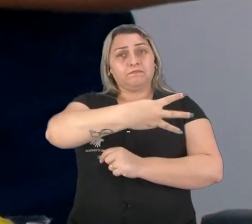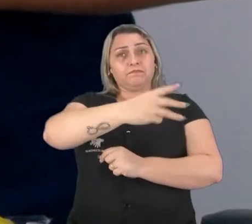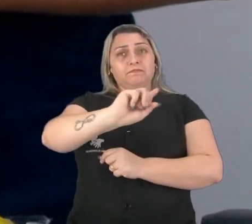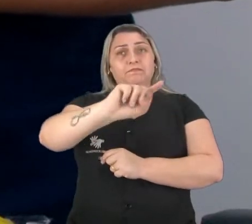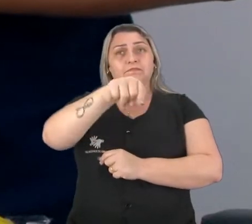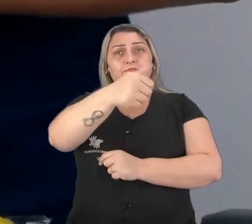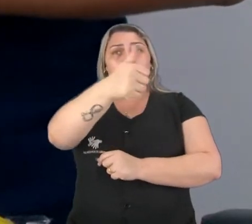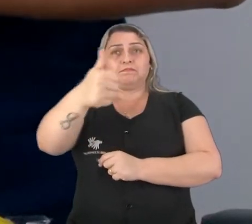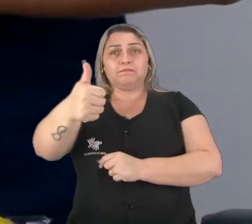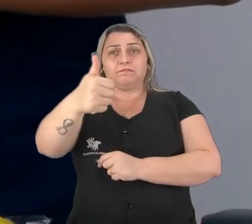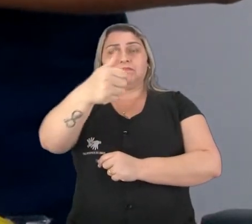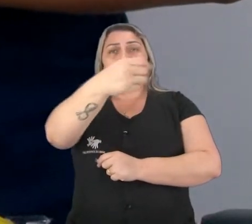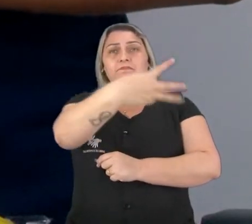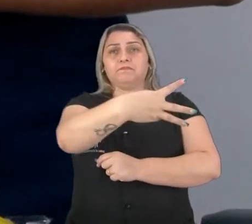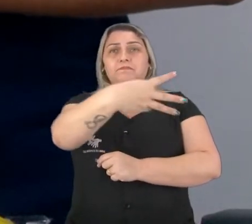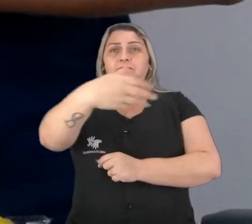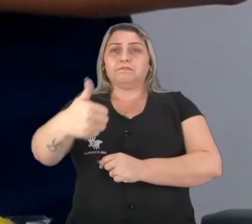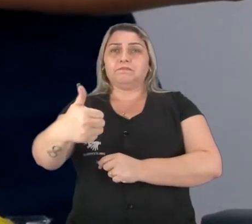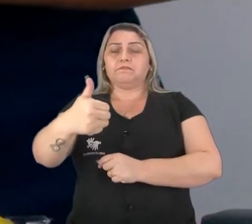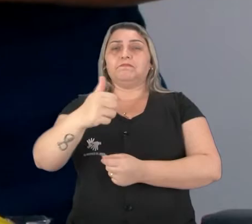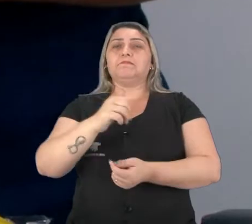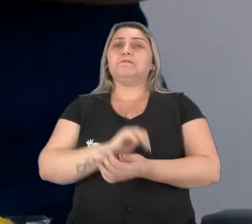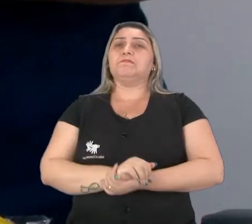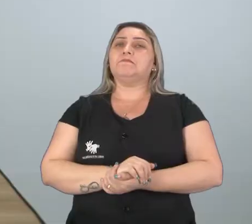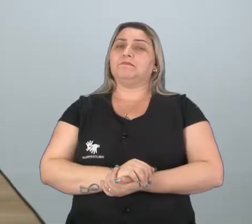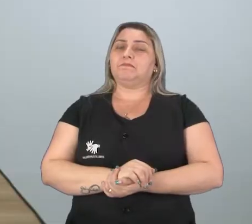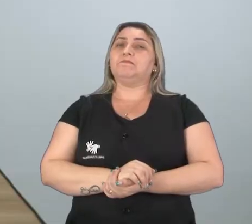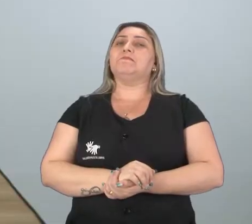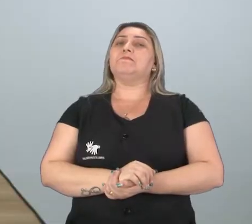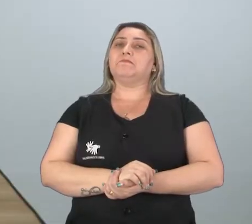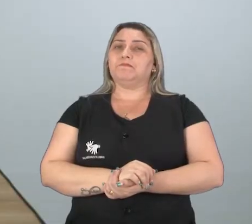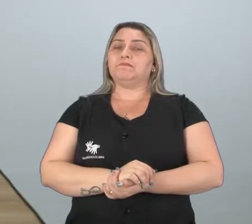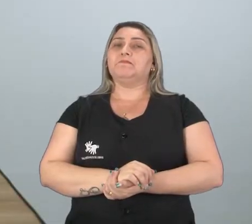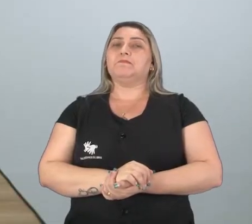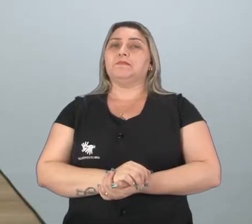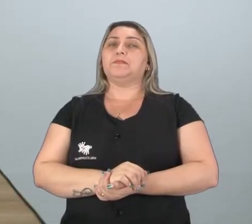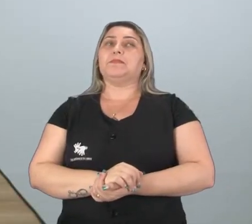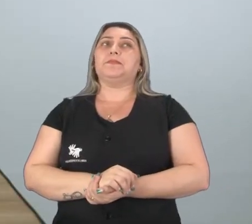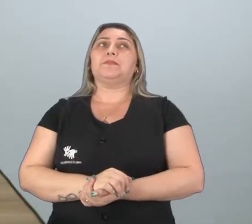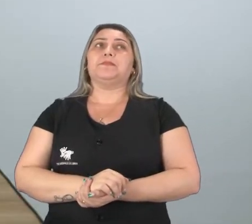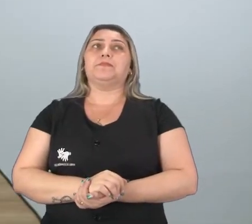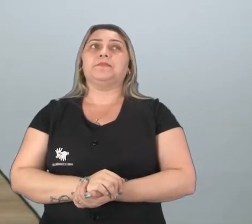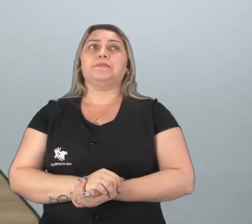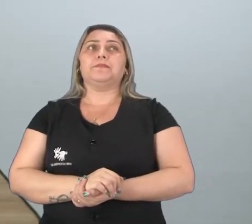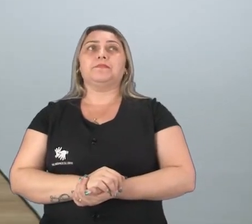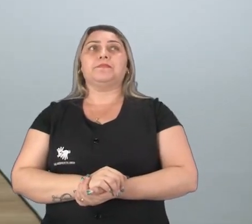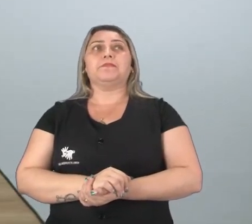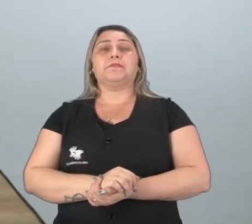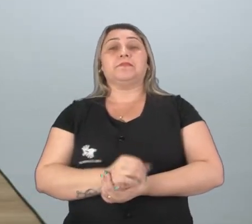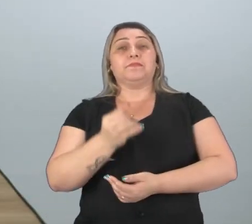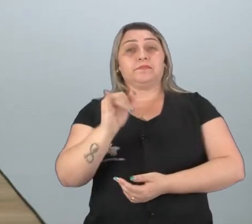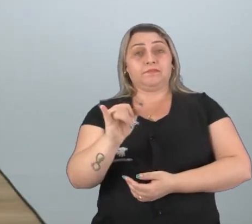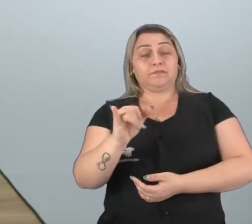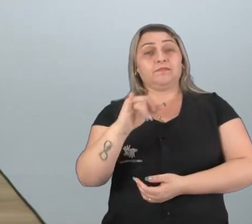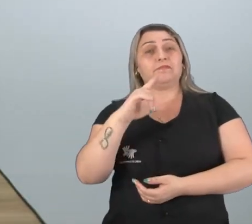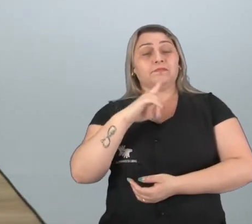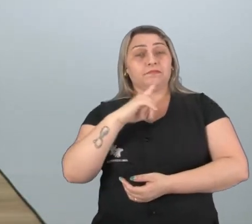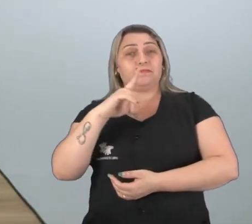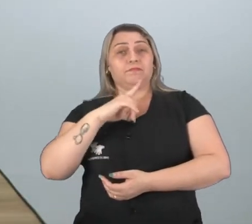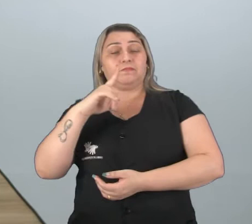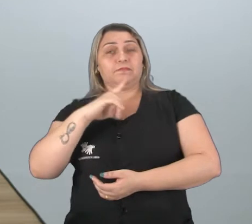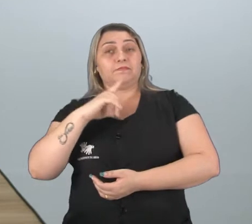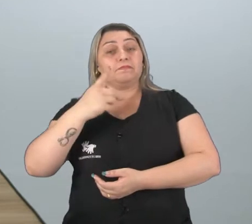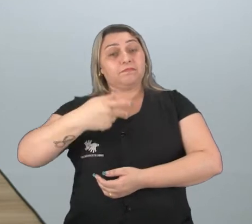3 e depois o número 1. Isso, número 31, o canal 31, se você estiver aqui na